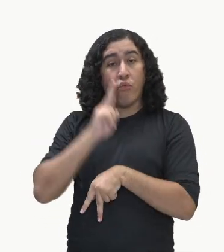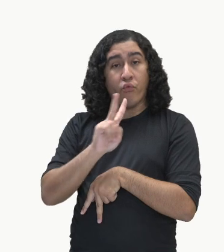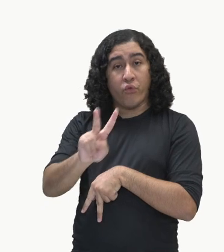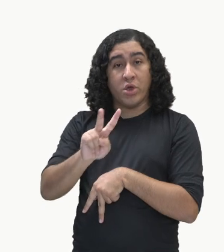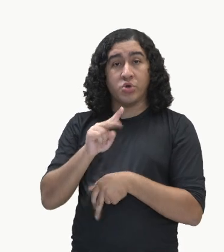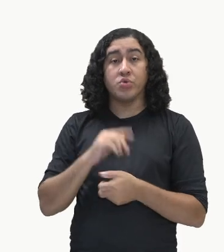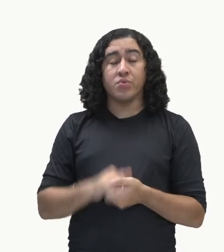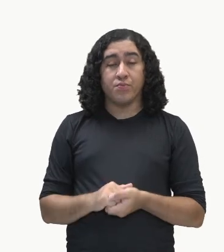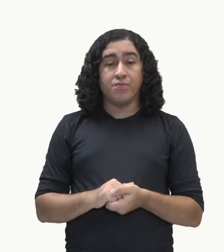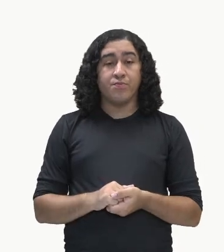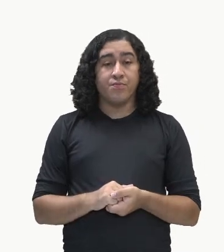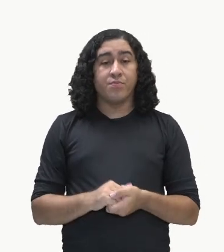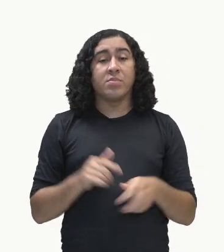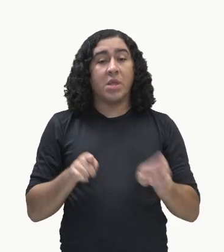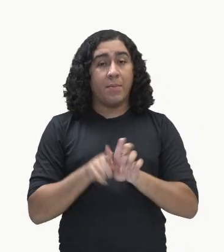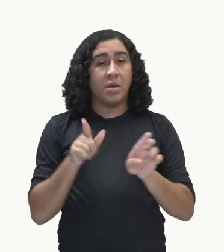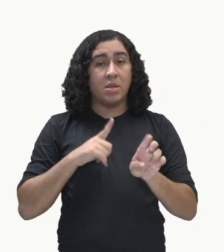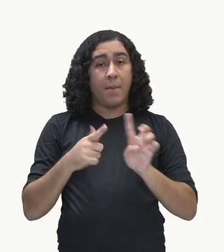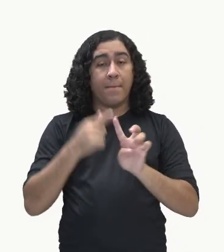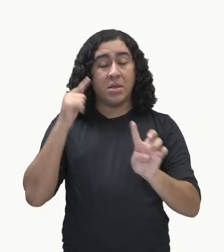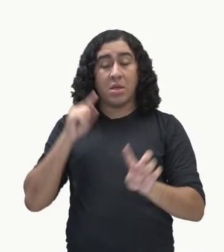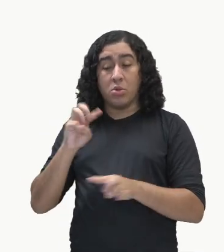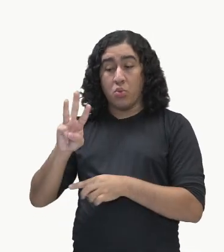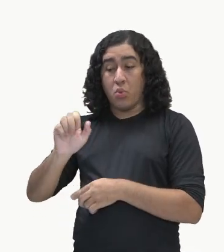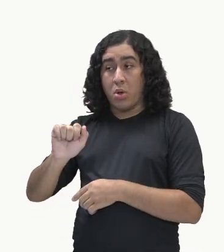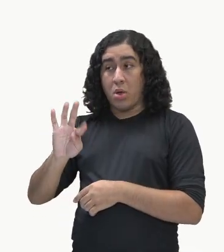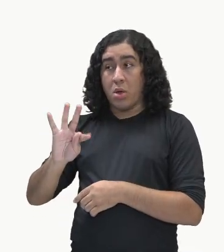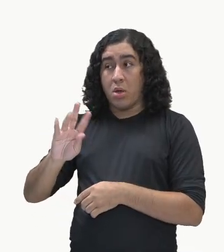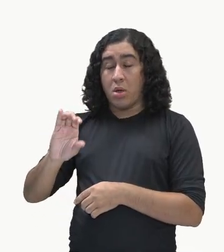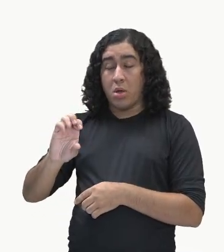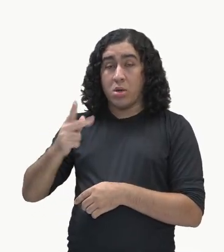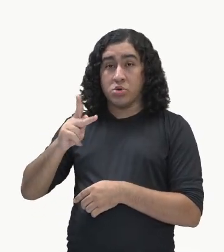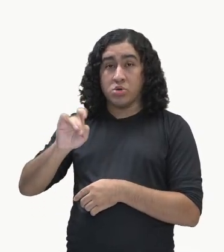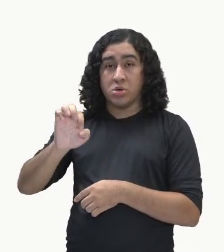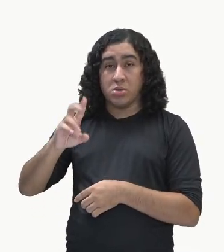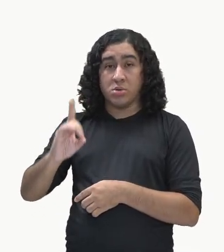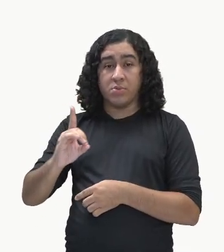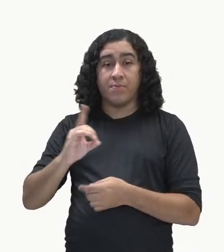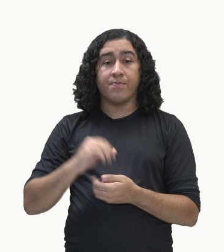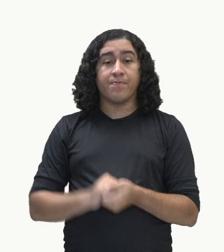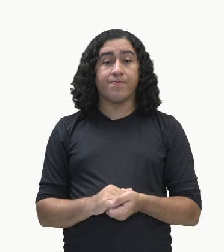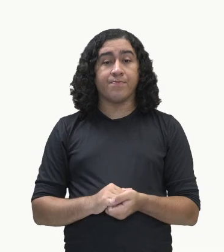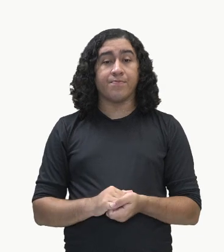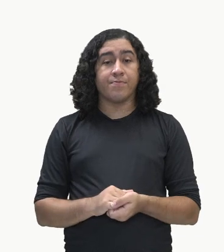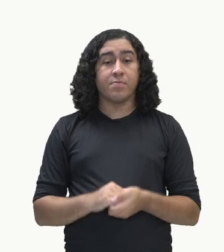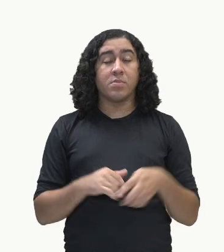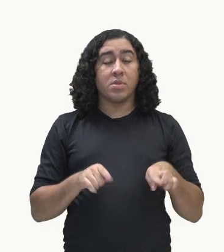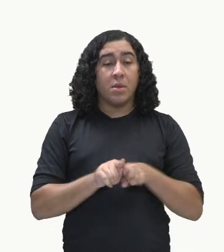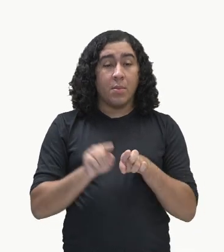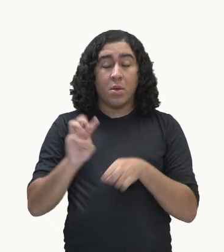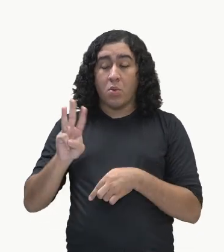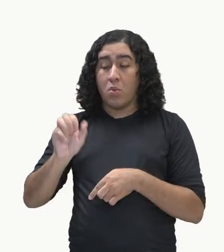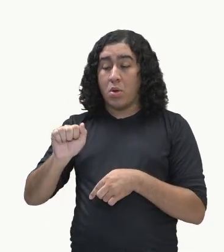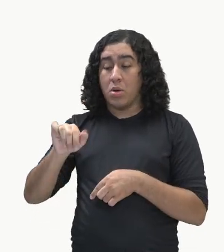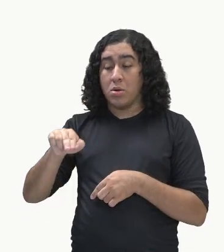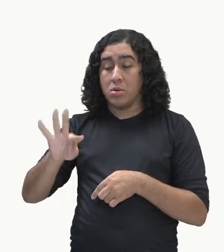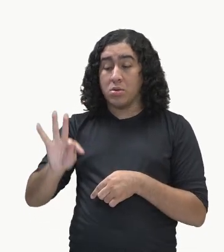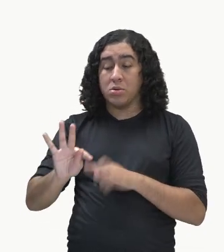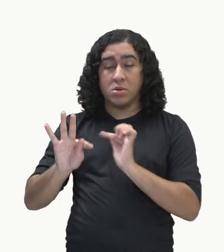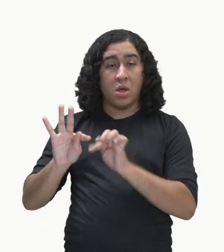eu assisti, né? Assistir no sentido de ver TV, por exemplo, tá? Nesse sentido. I want, né? O to want